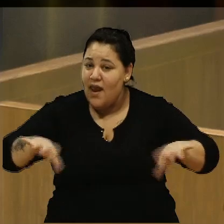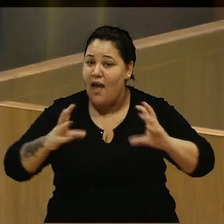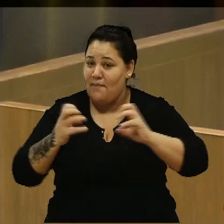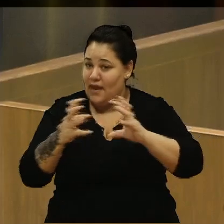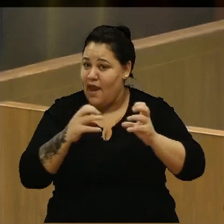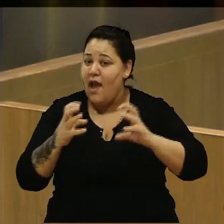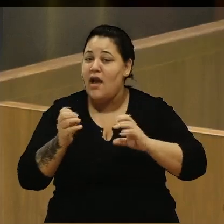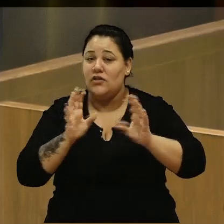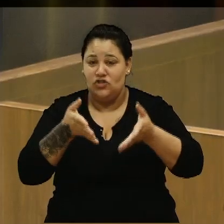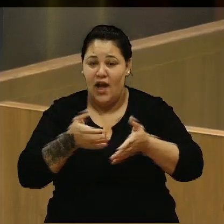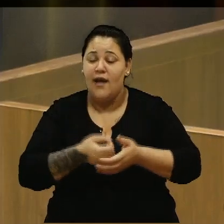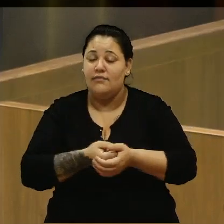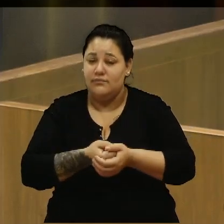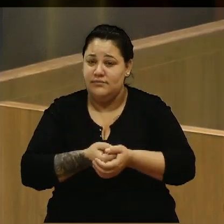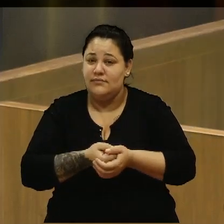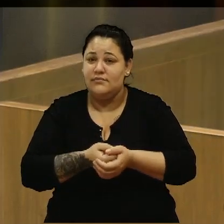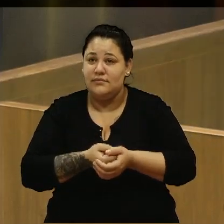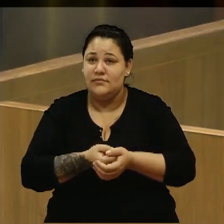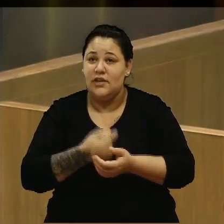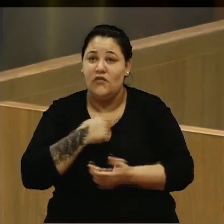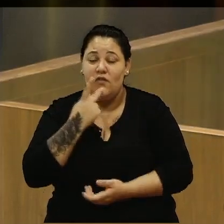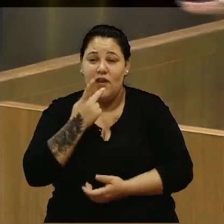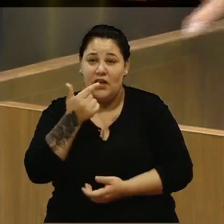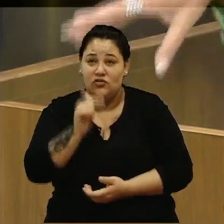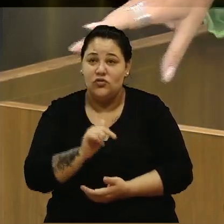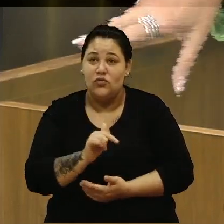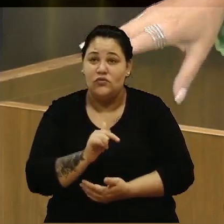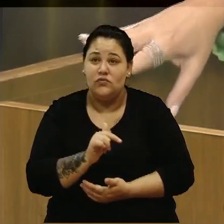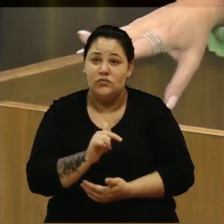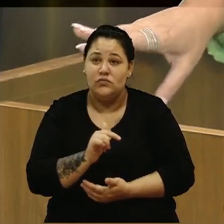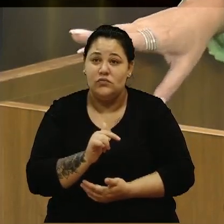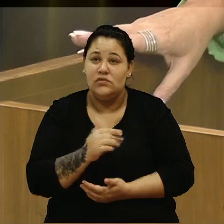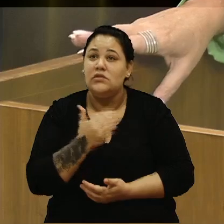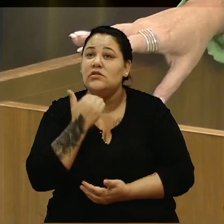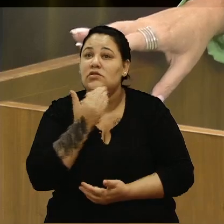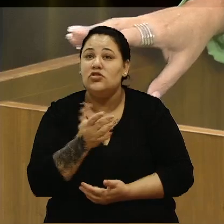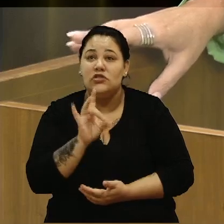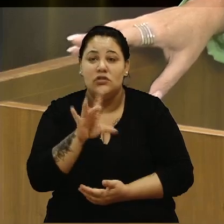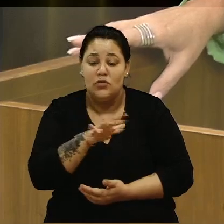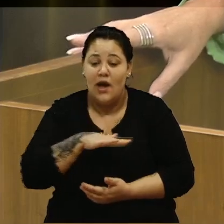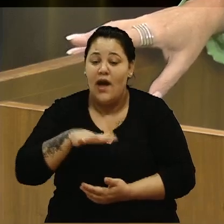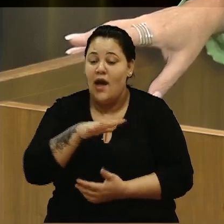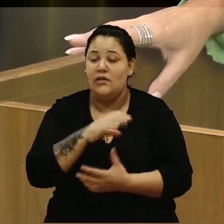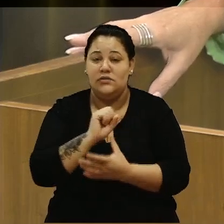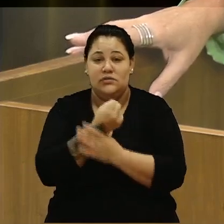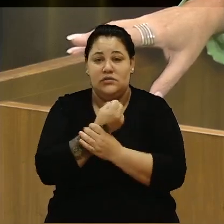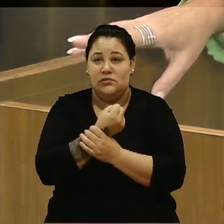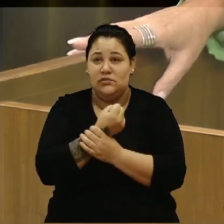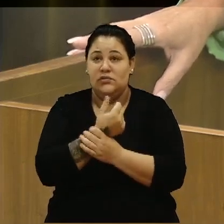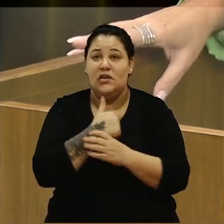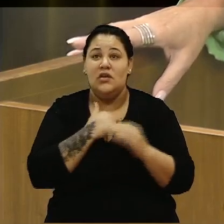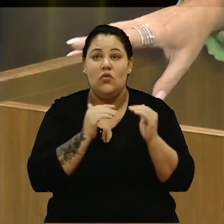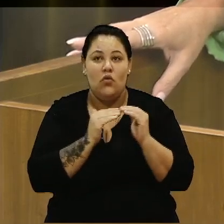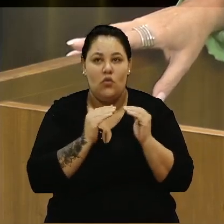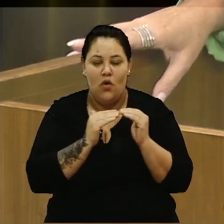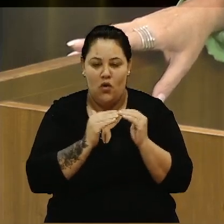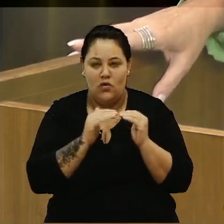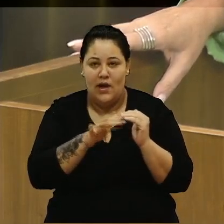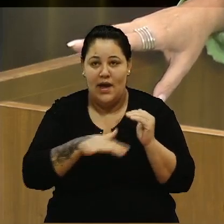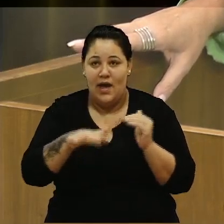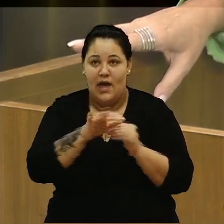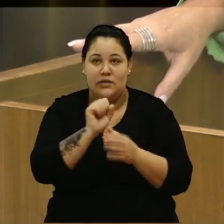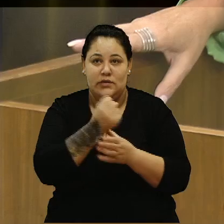estudantes brigando. E vou dizer mais, não adianta só a área de segurança. Eu concordo, a área de